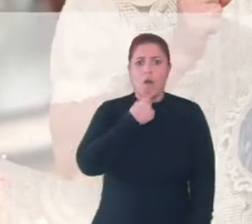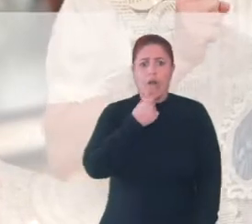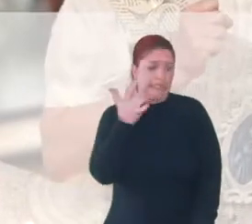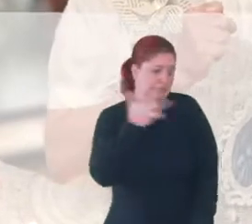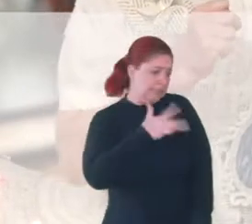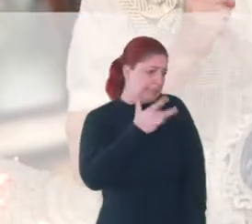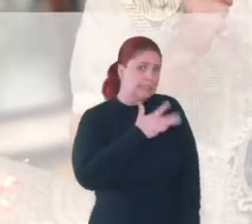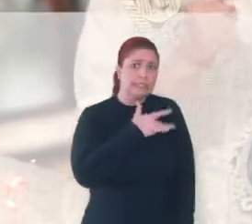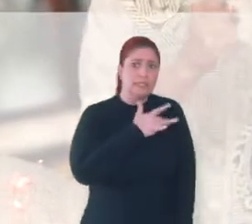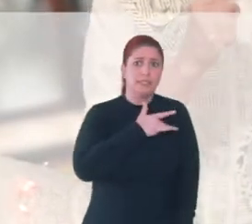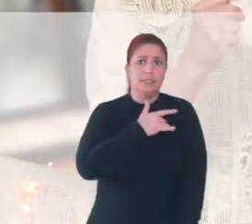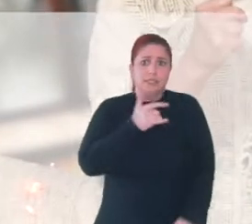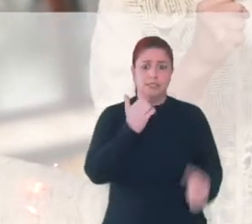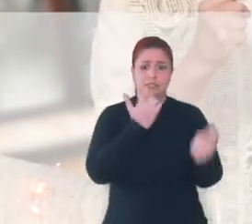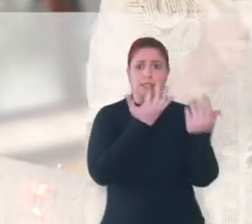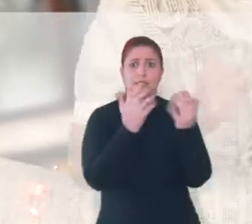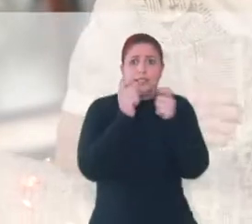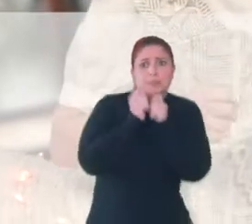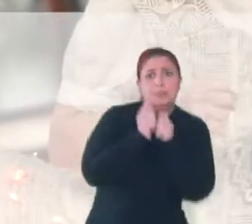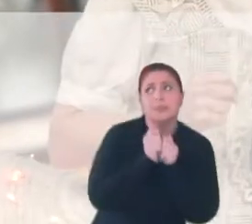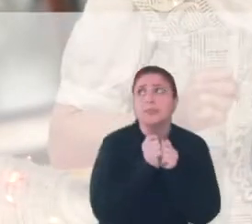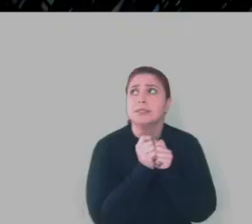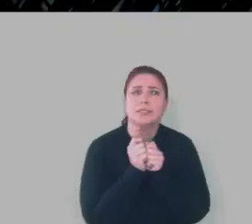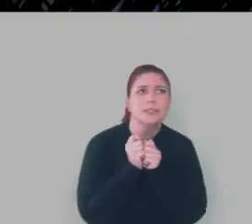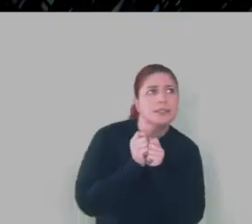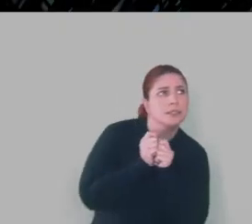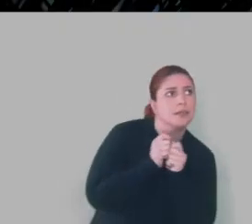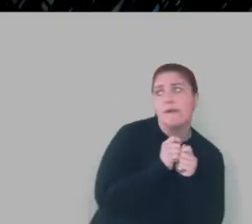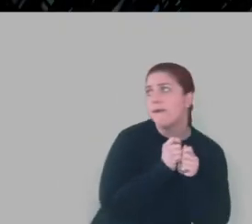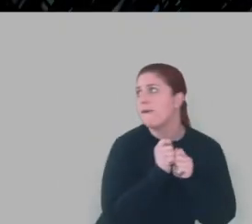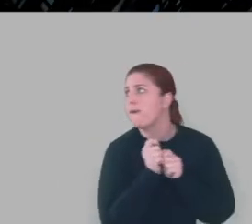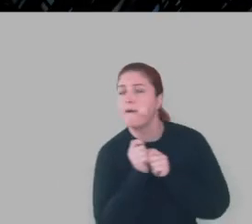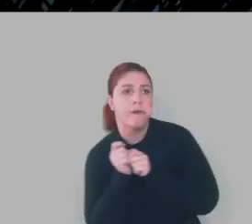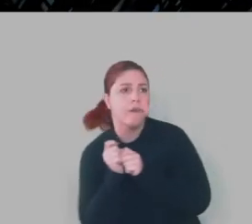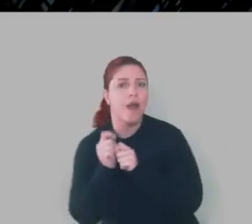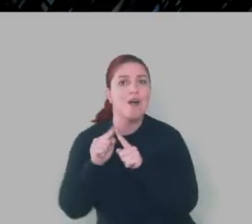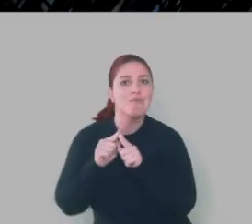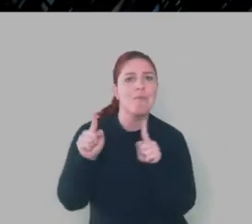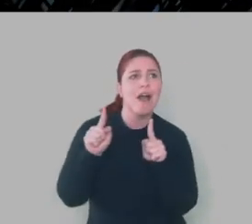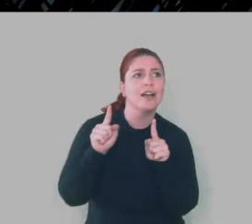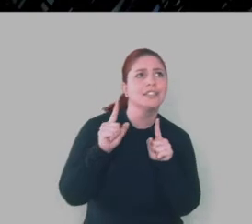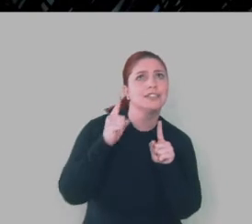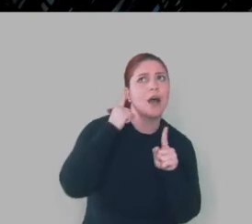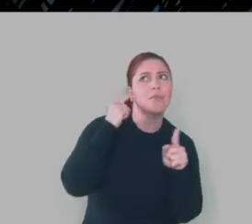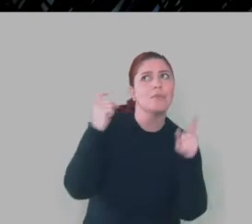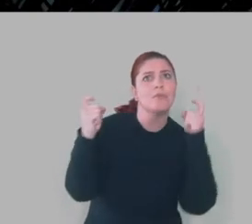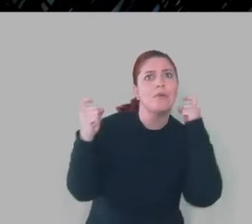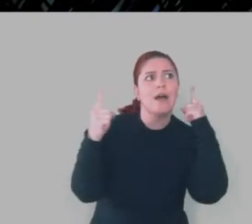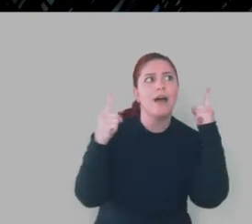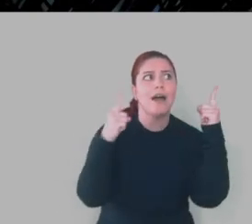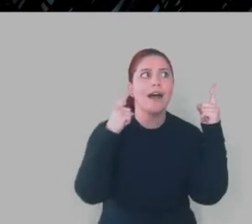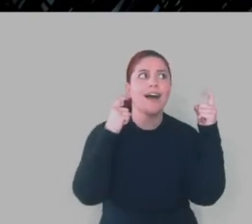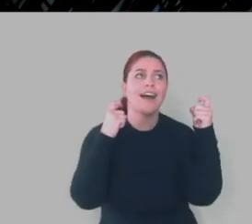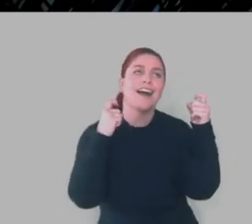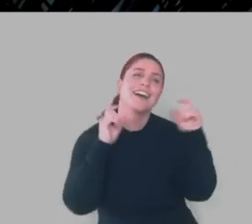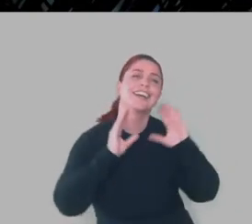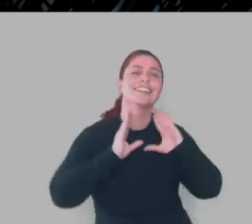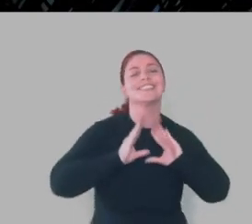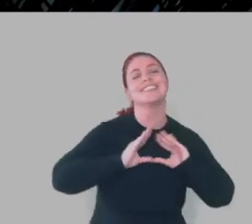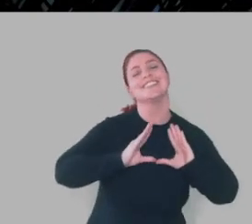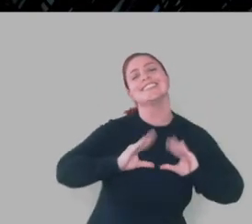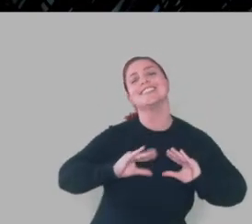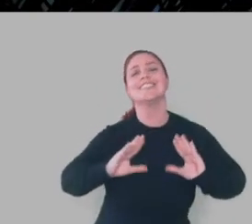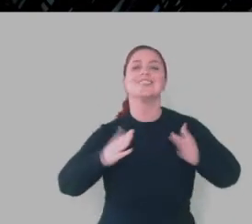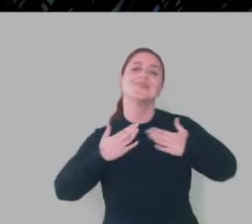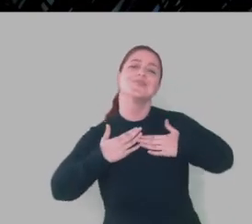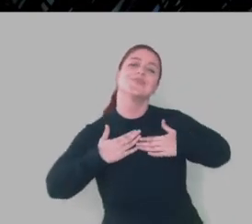vir. Morrendo de medo, se escondeu atrás de uma moita. Mas o tempo foi passando, ele foi relaxando